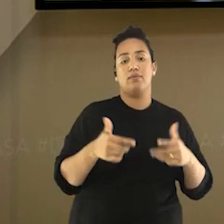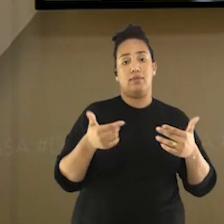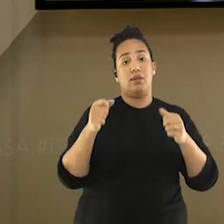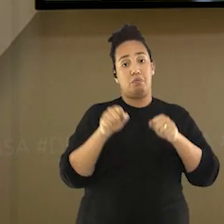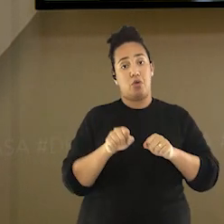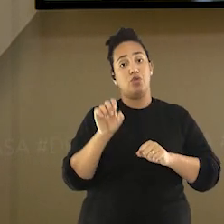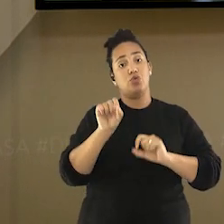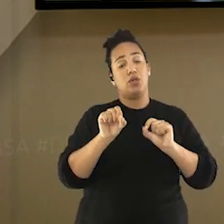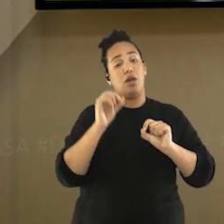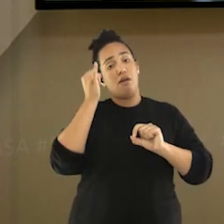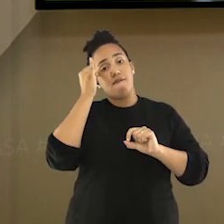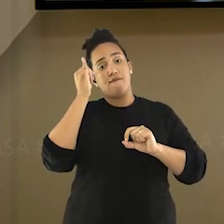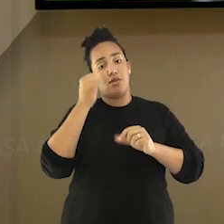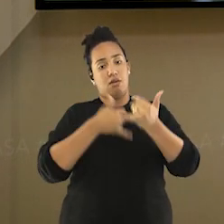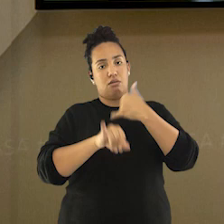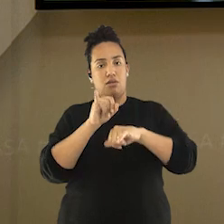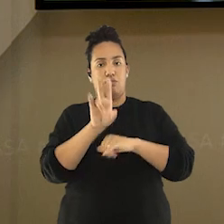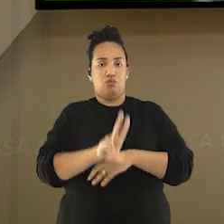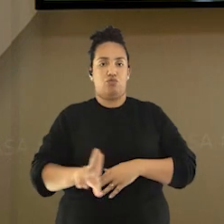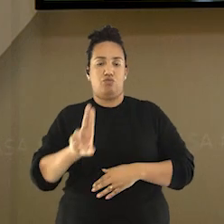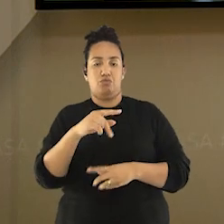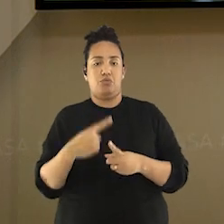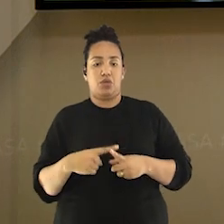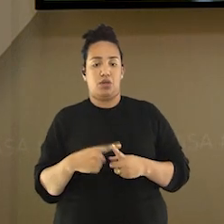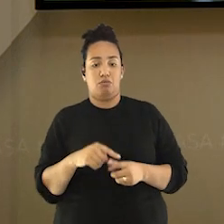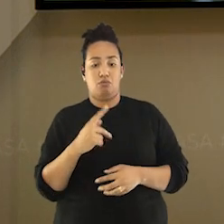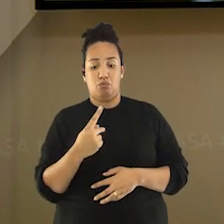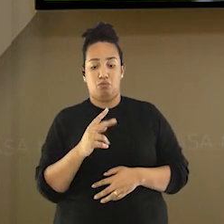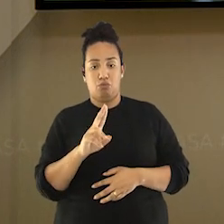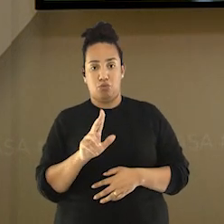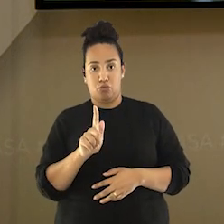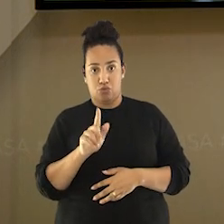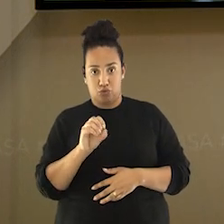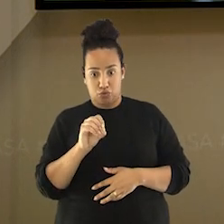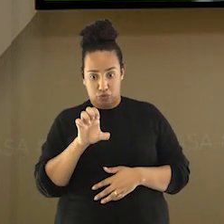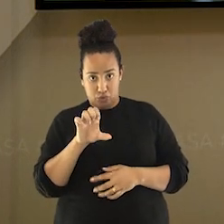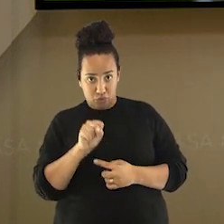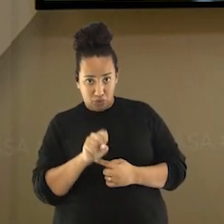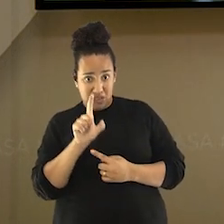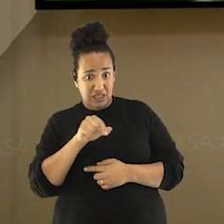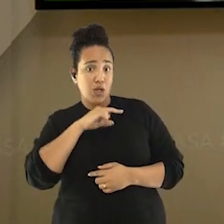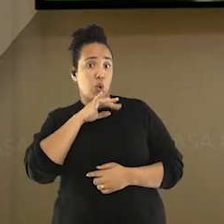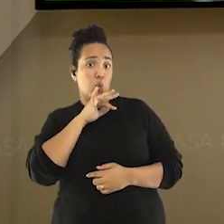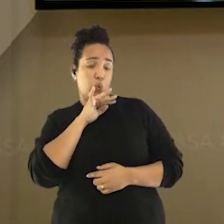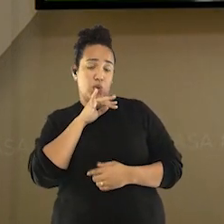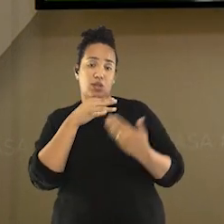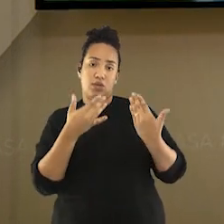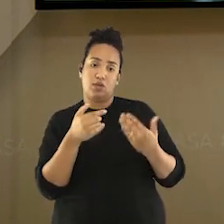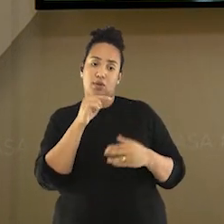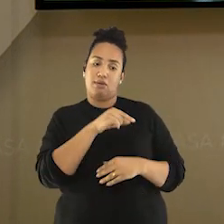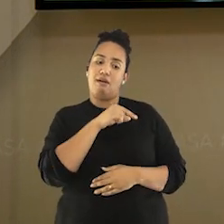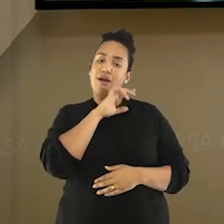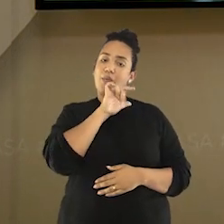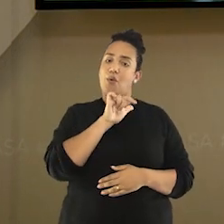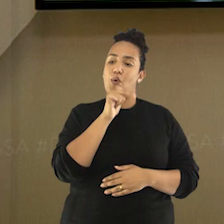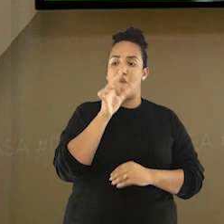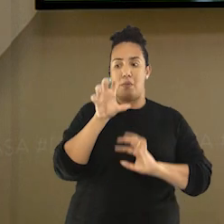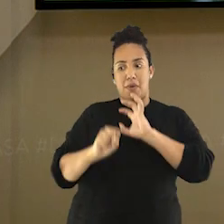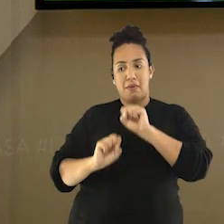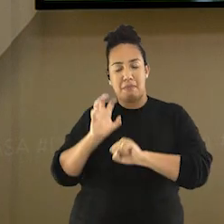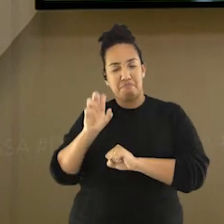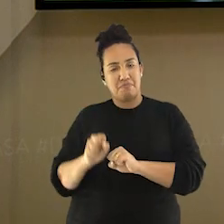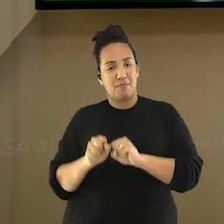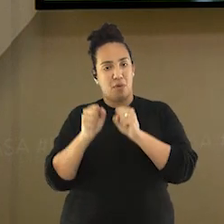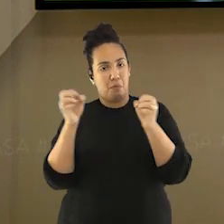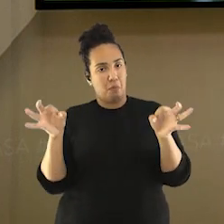uso de agrotóxicos na natureza, já que pulgões são considerados pragas e elas os eliminam. Bem, aprendemos